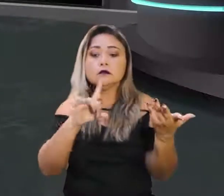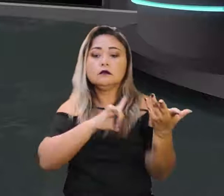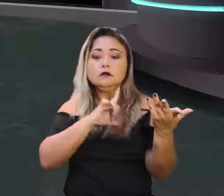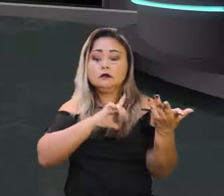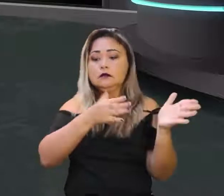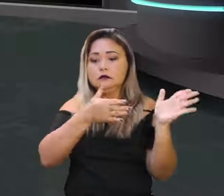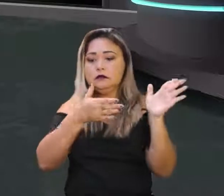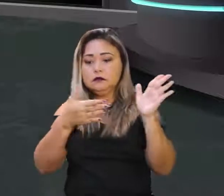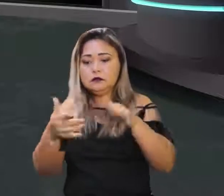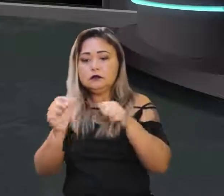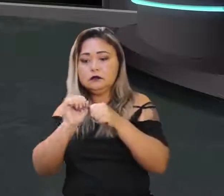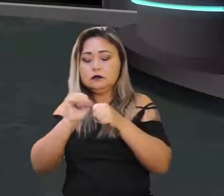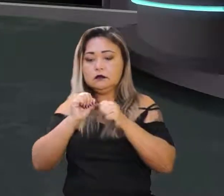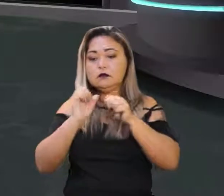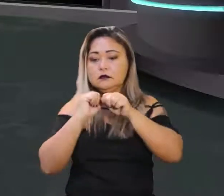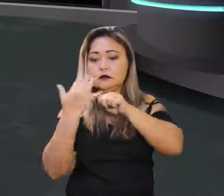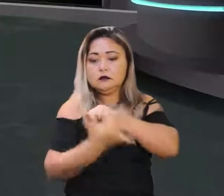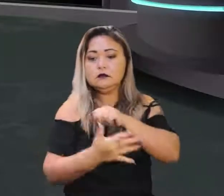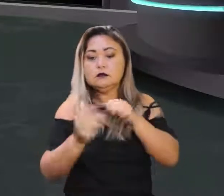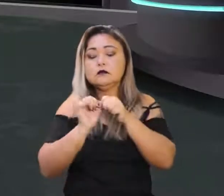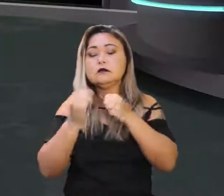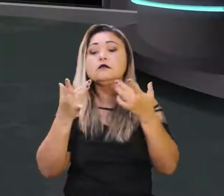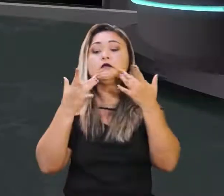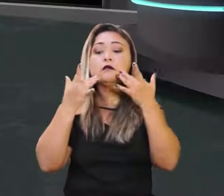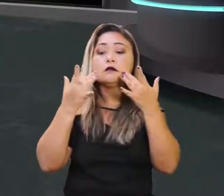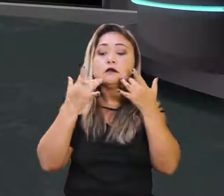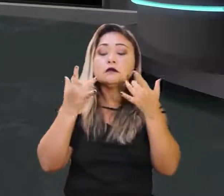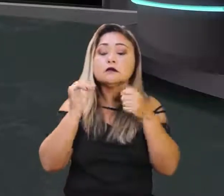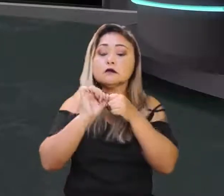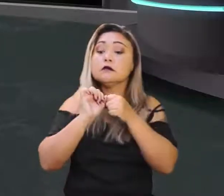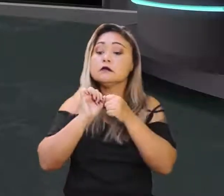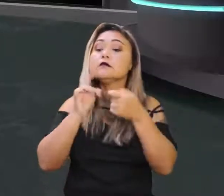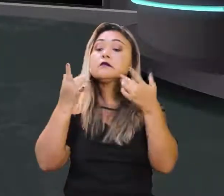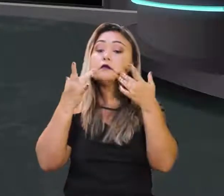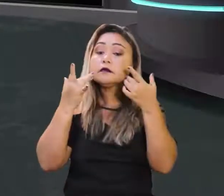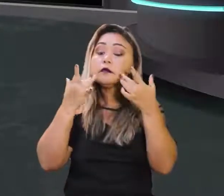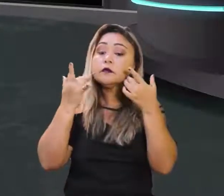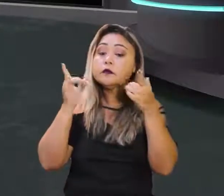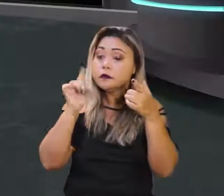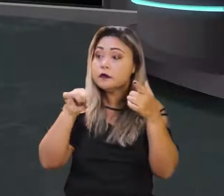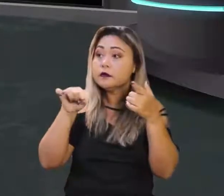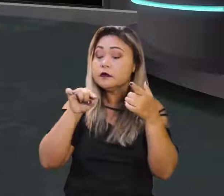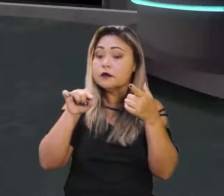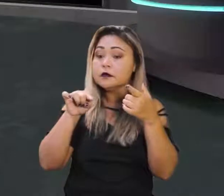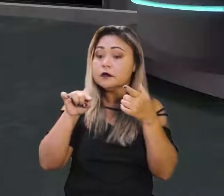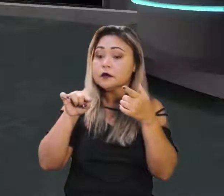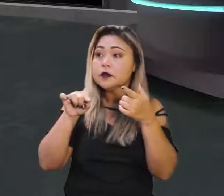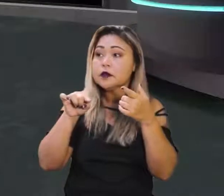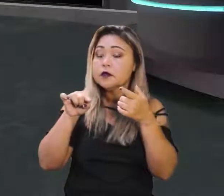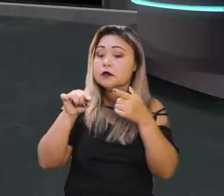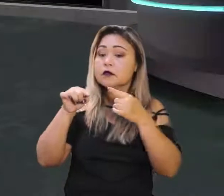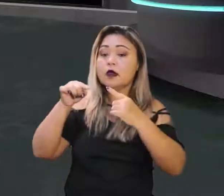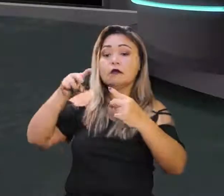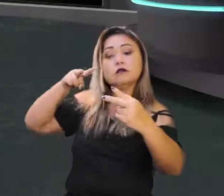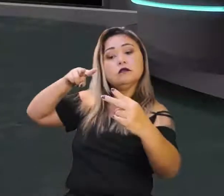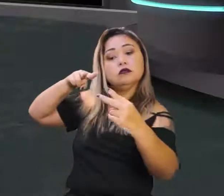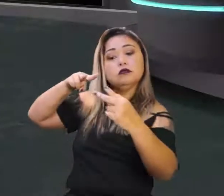situação nesse período de pandemia em que as peças de teatro estavam sendo transmitidas